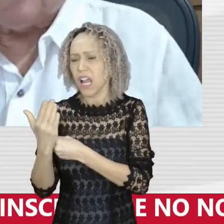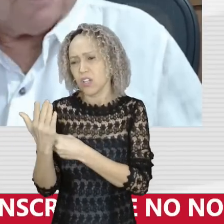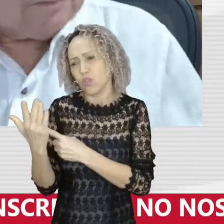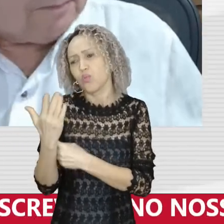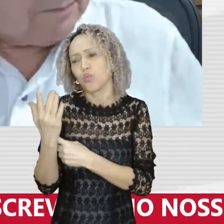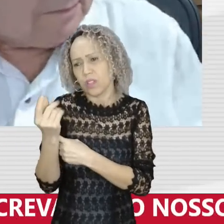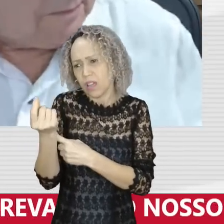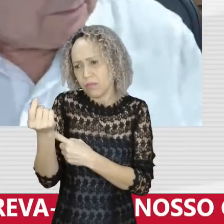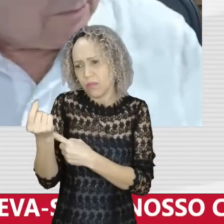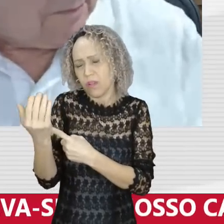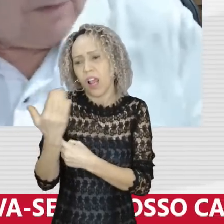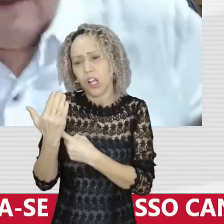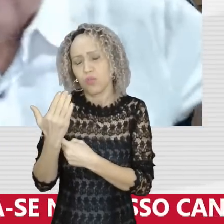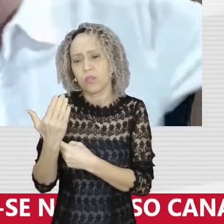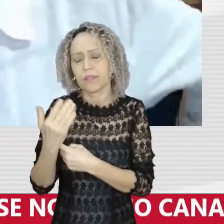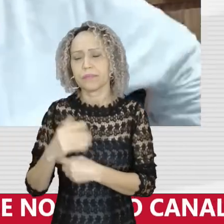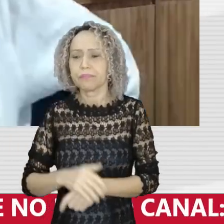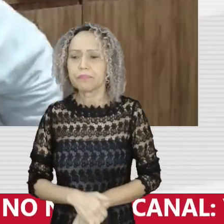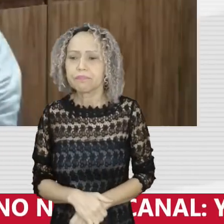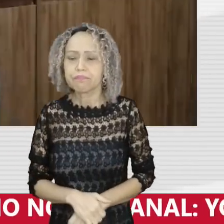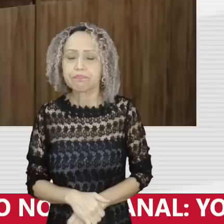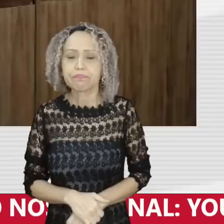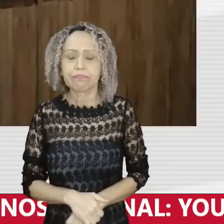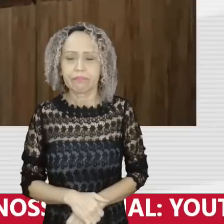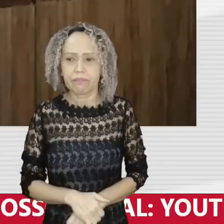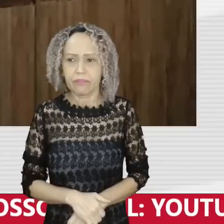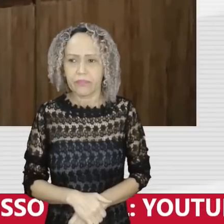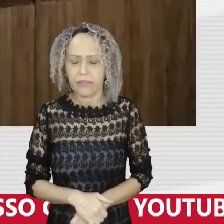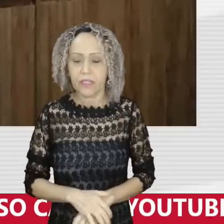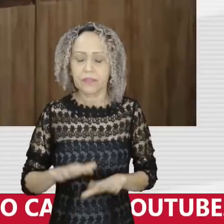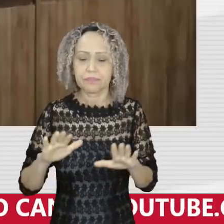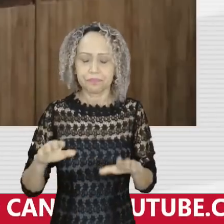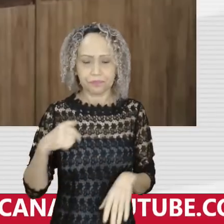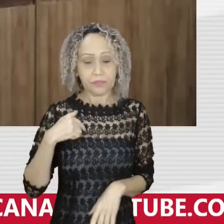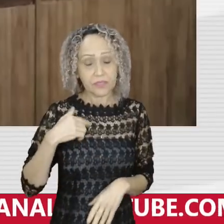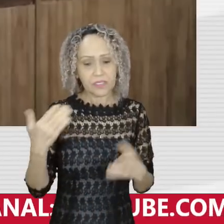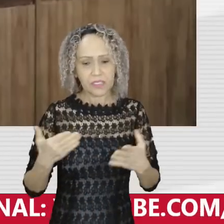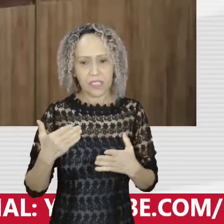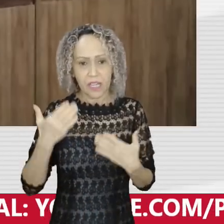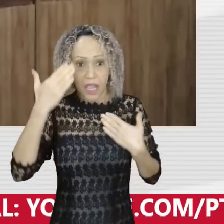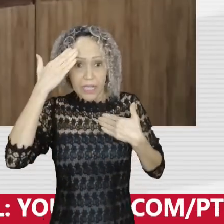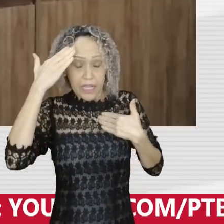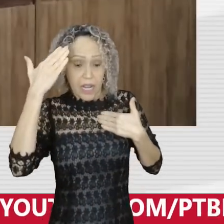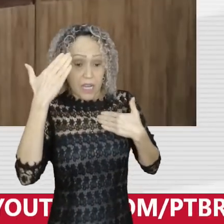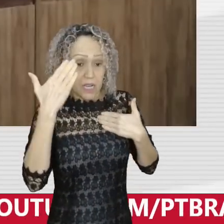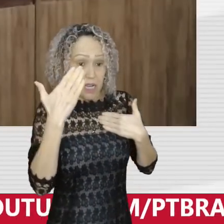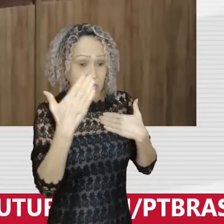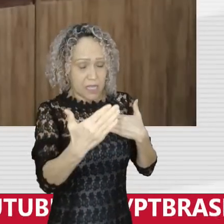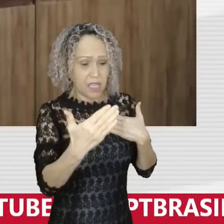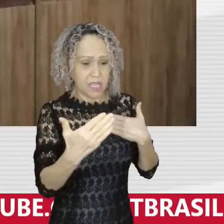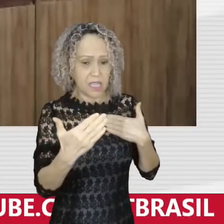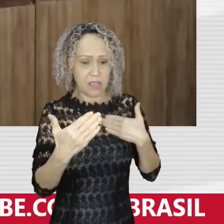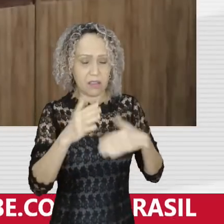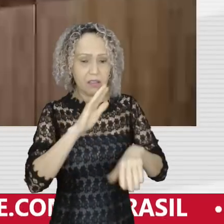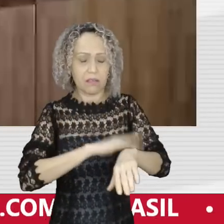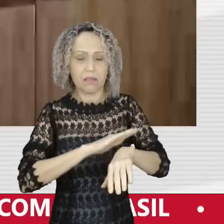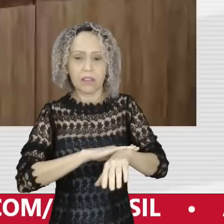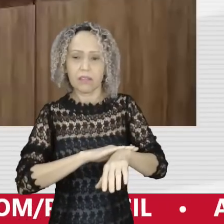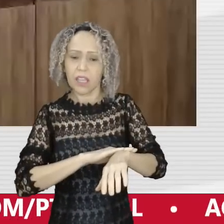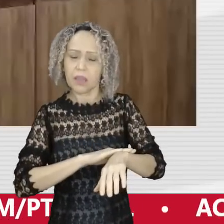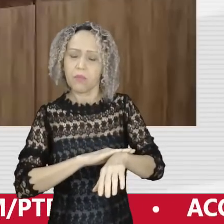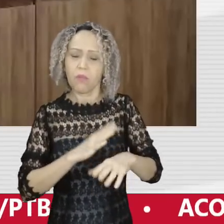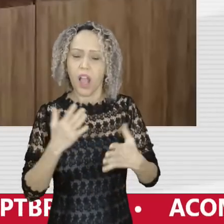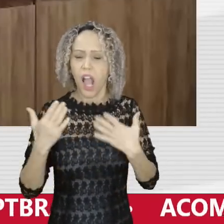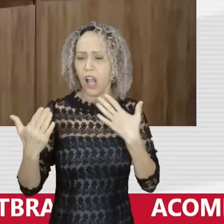esse momento. Bem, Rosilene, queria agradecer muito o seu tempo. Essa conversa foi muito boa, muito útil. E